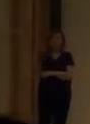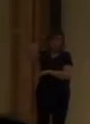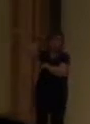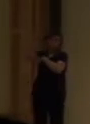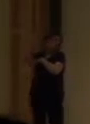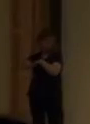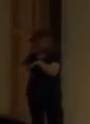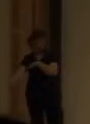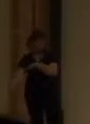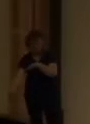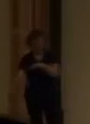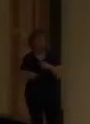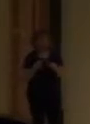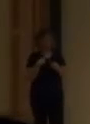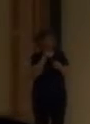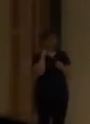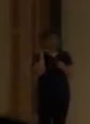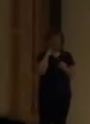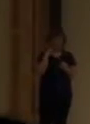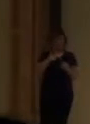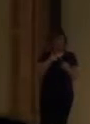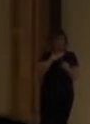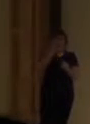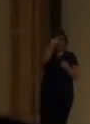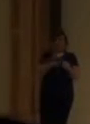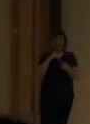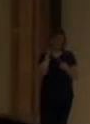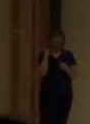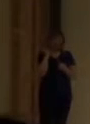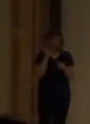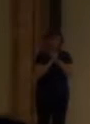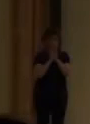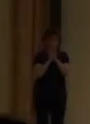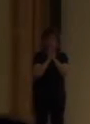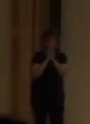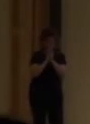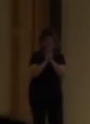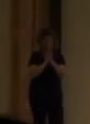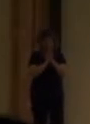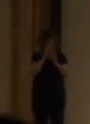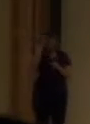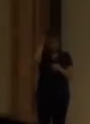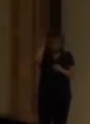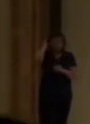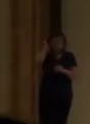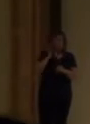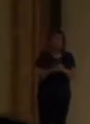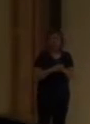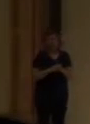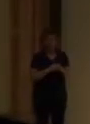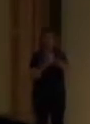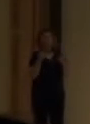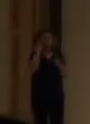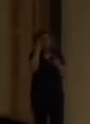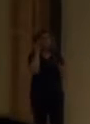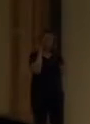Vieira, que foi um crítico da colonização, acabava por reconhecer que as coisas tinham os seus limites e, afinal,